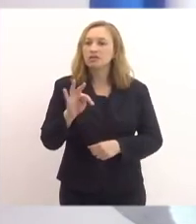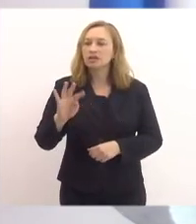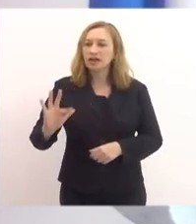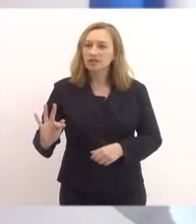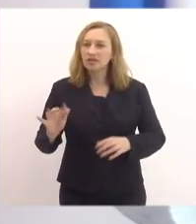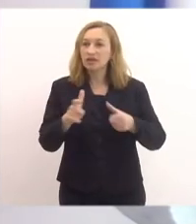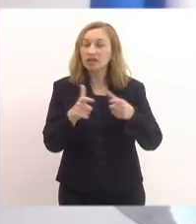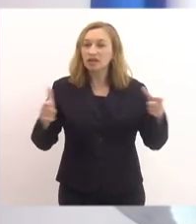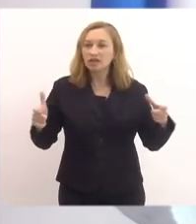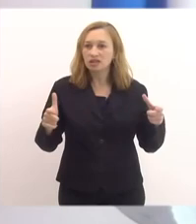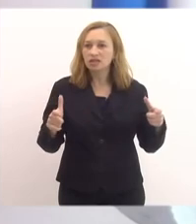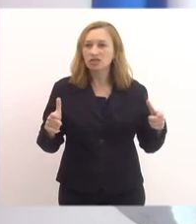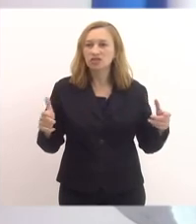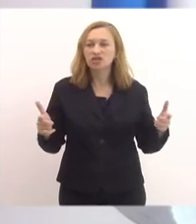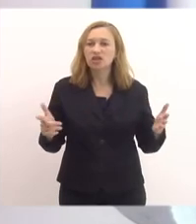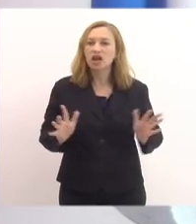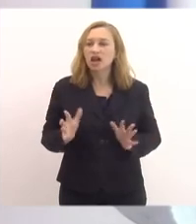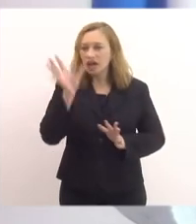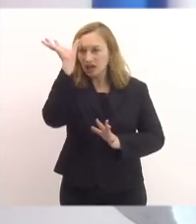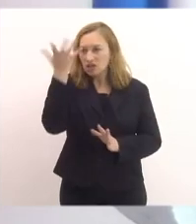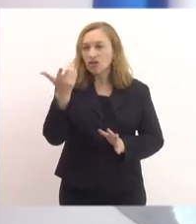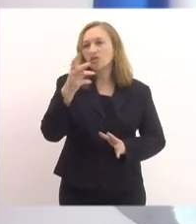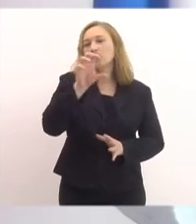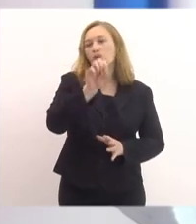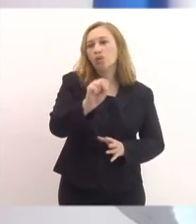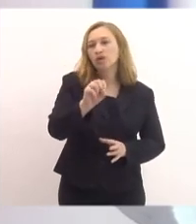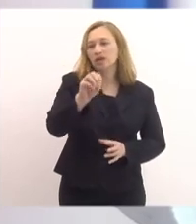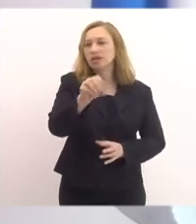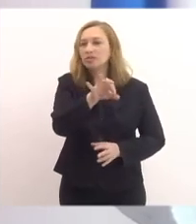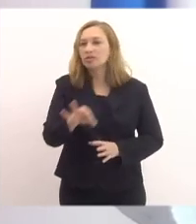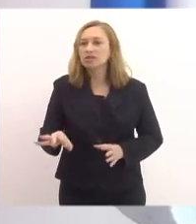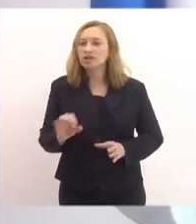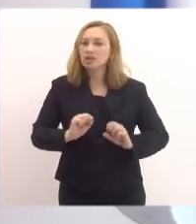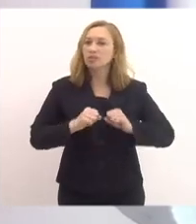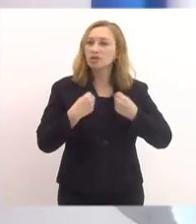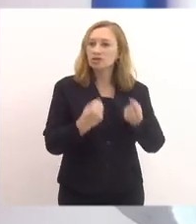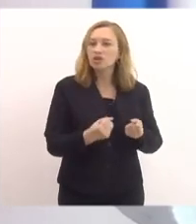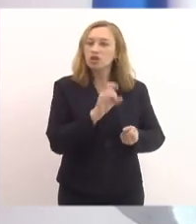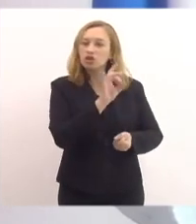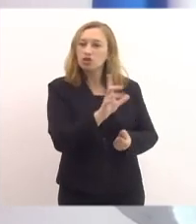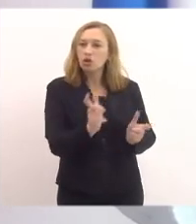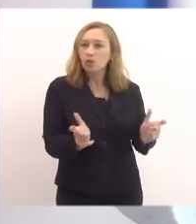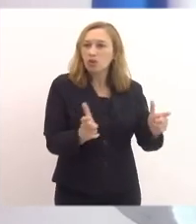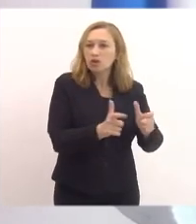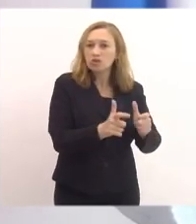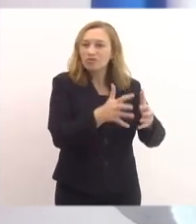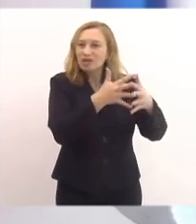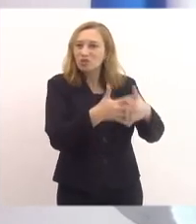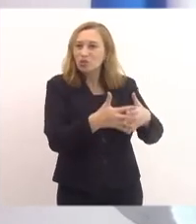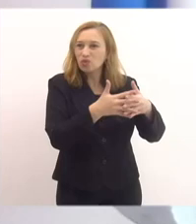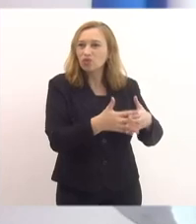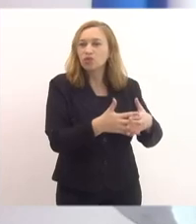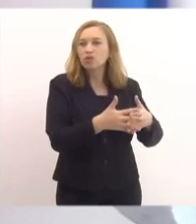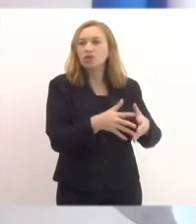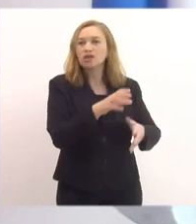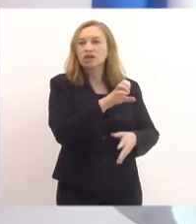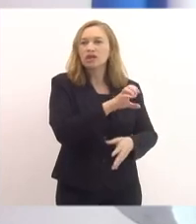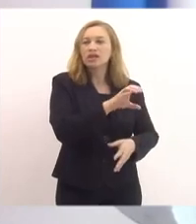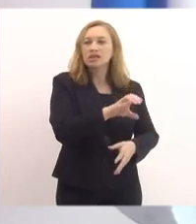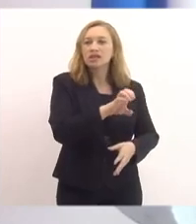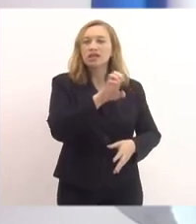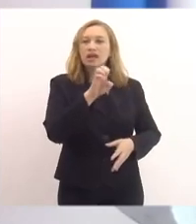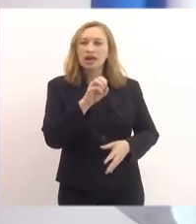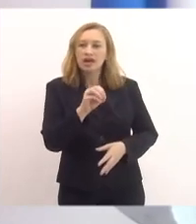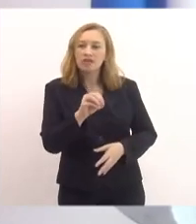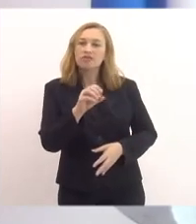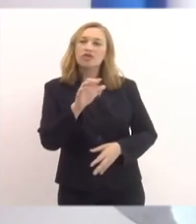amplo. Acho que isso já mata 80% do problema e a gente pode se dedicar só às questões mais complexas, como, por exemplo, o CFO,